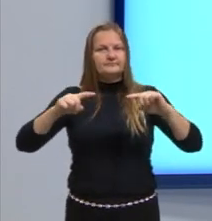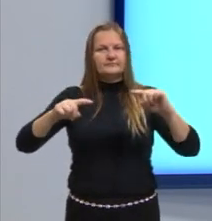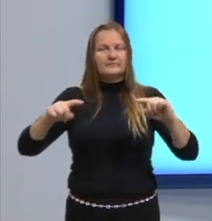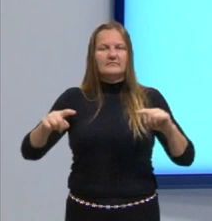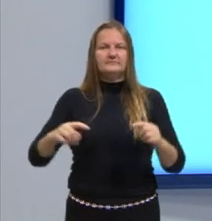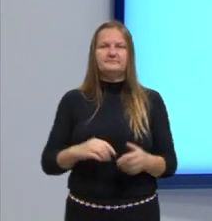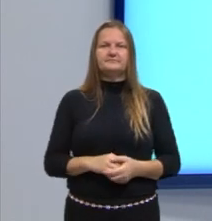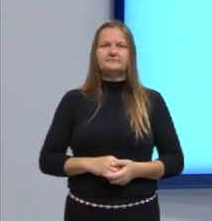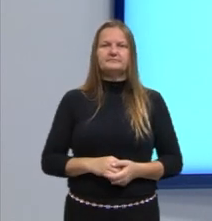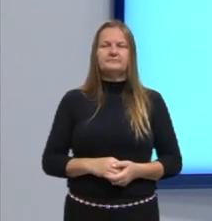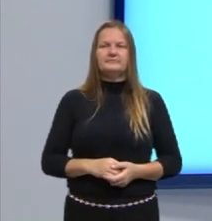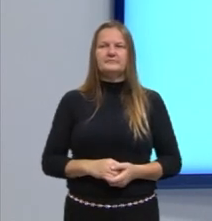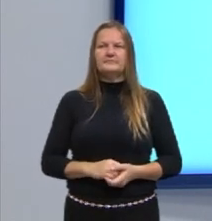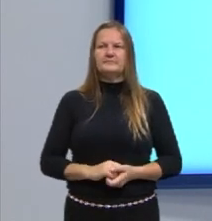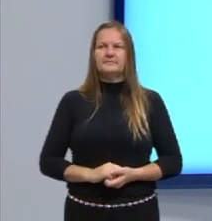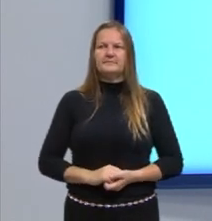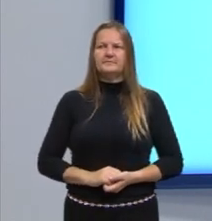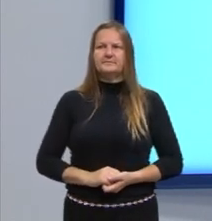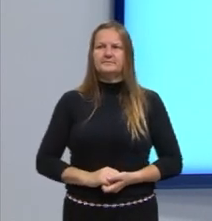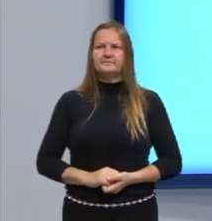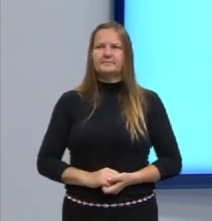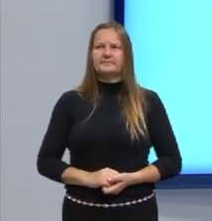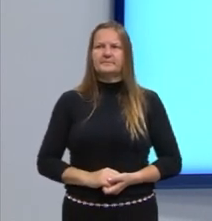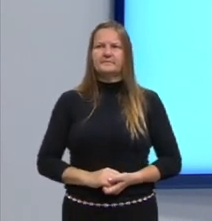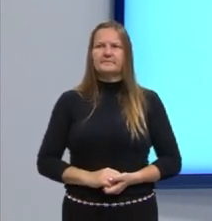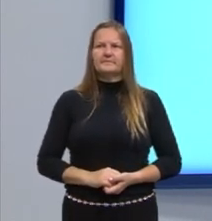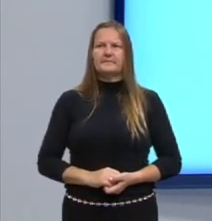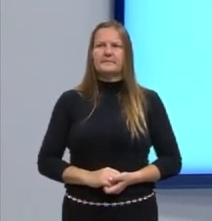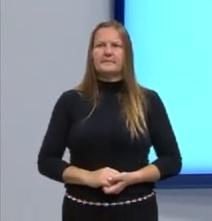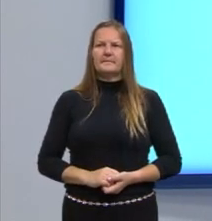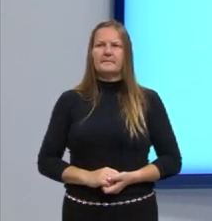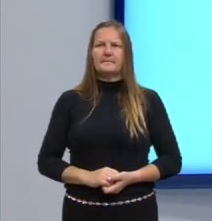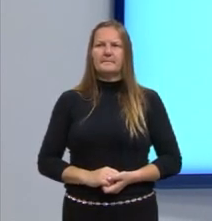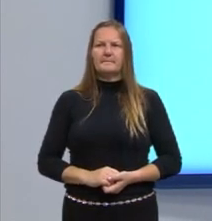estando em repouso né no jato desculpa